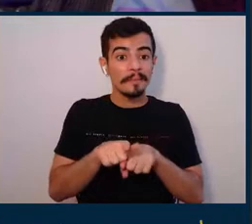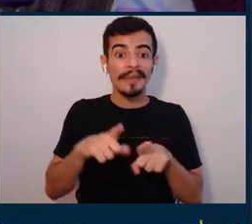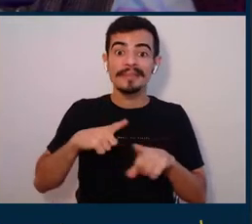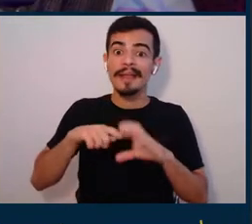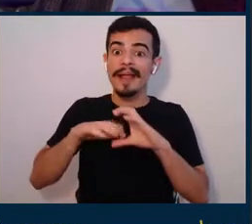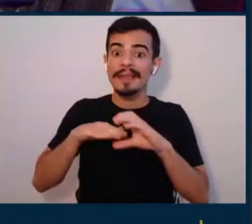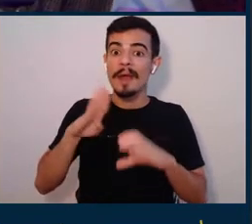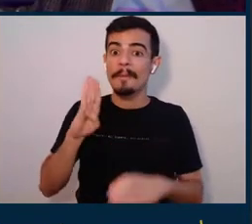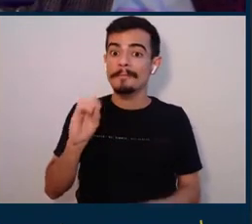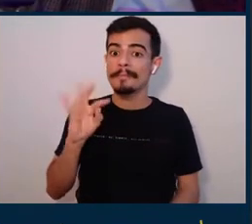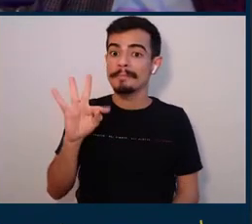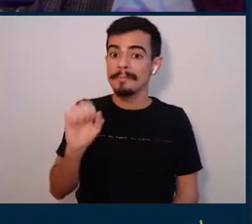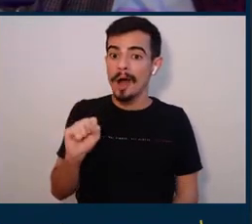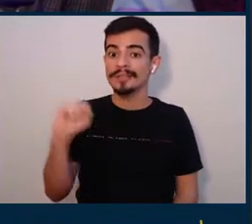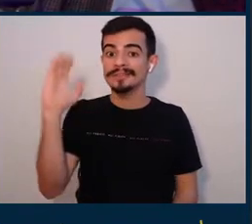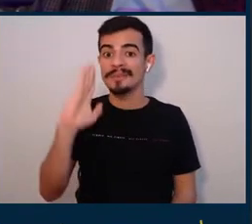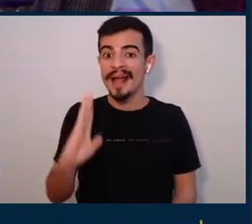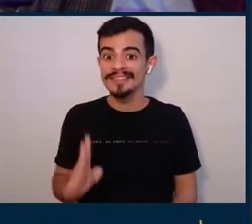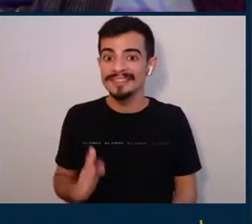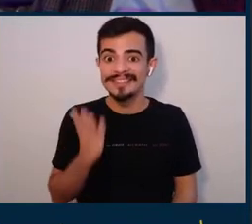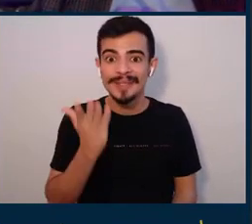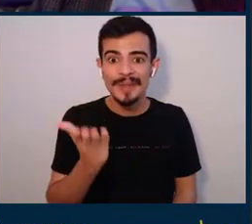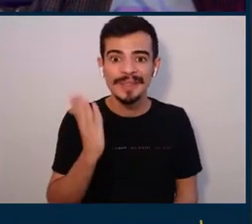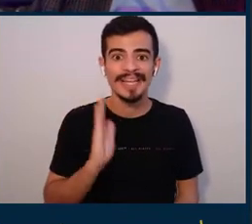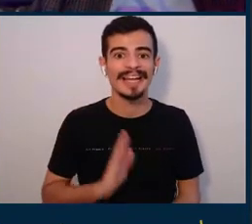Brasil, gente.